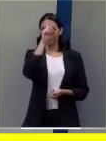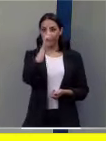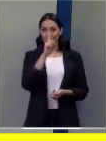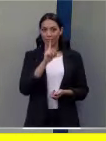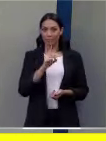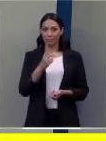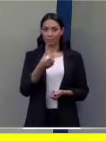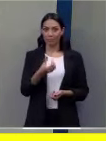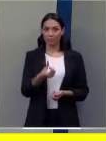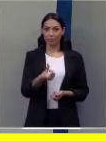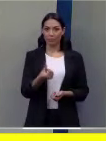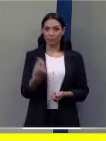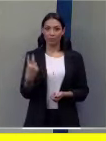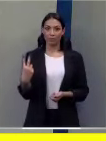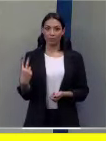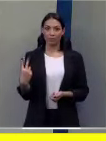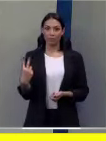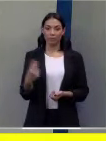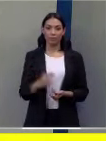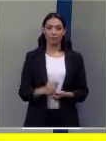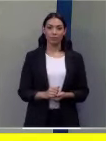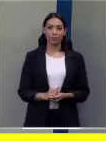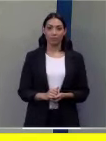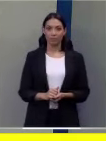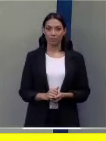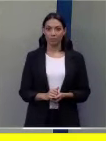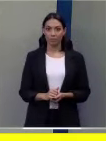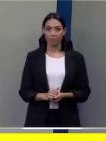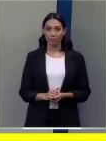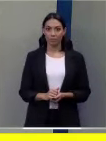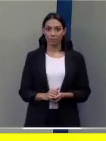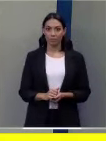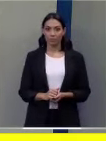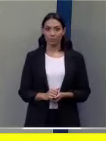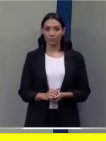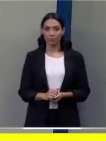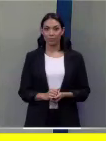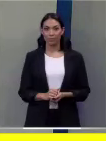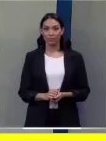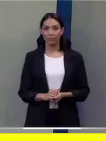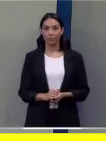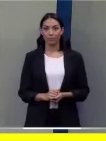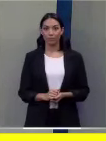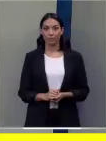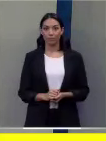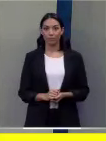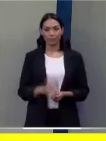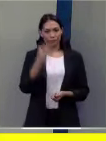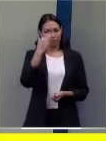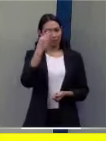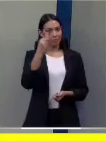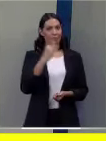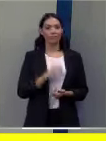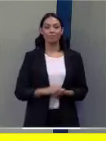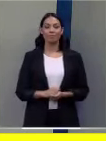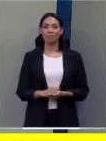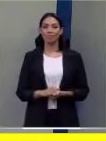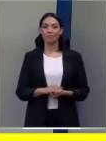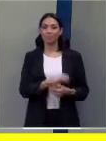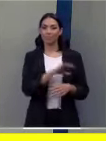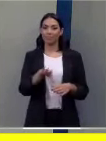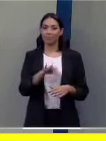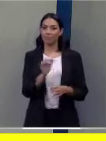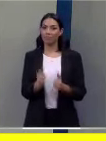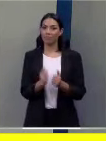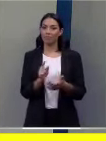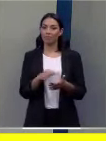número 62. Amarela 62, terceiro número sorteado. Você atento ao sorteio da